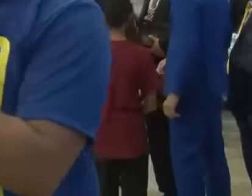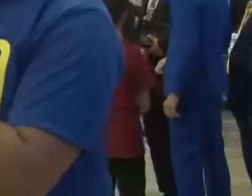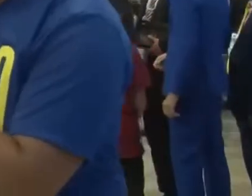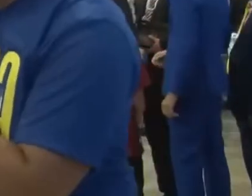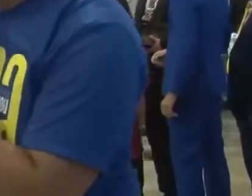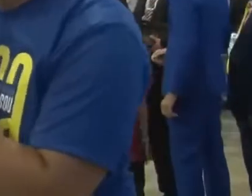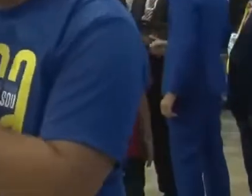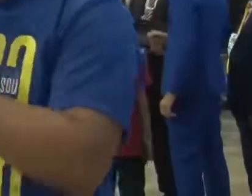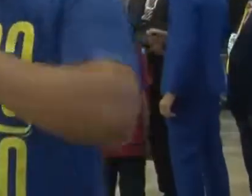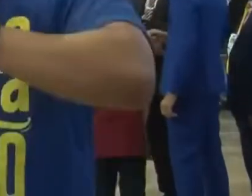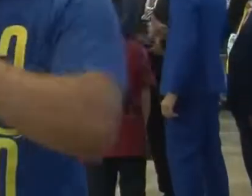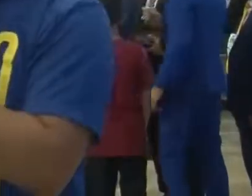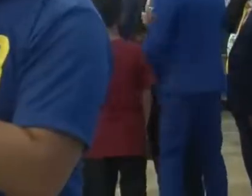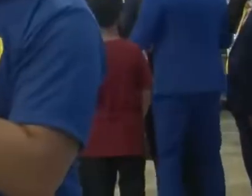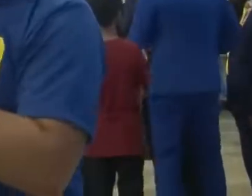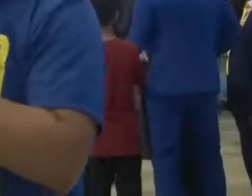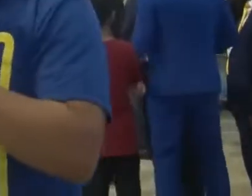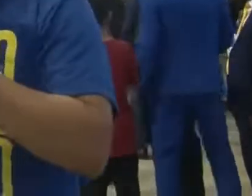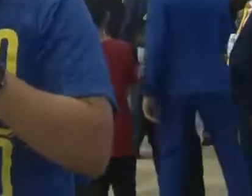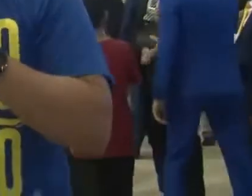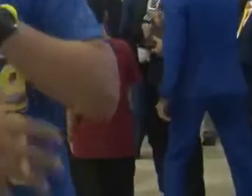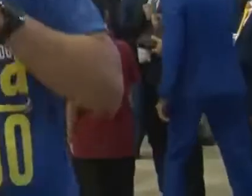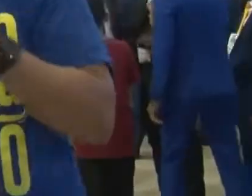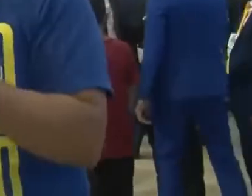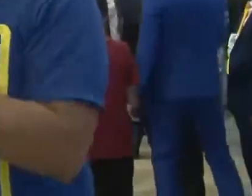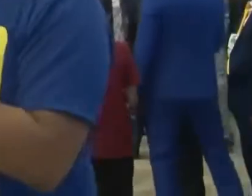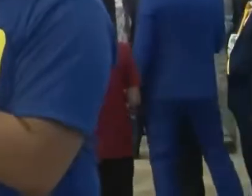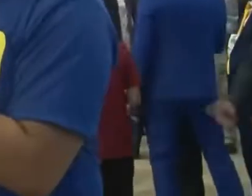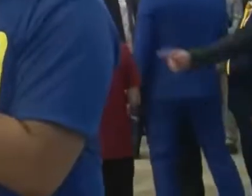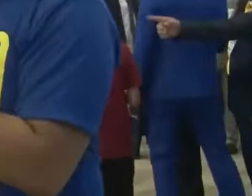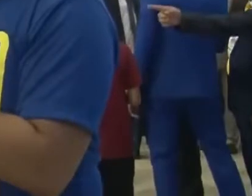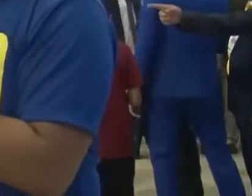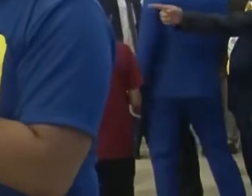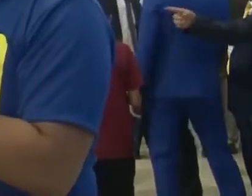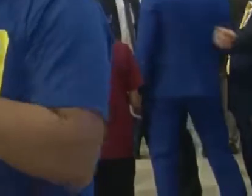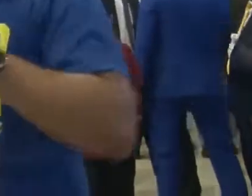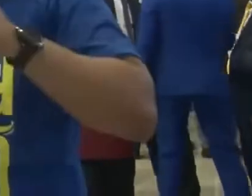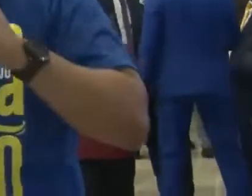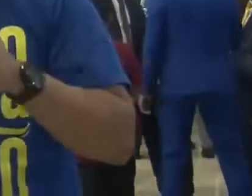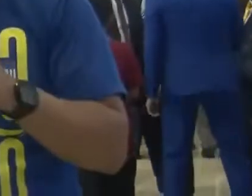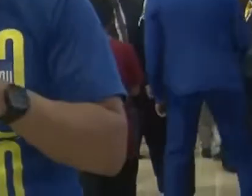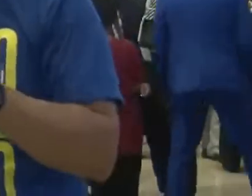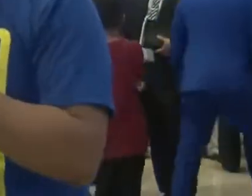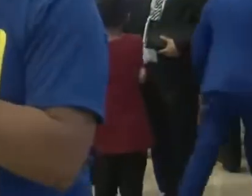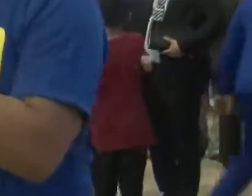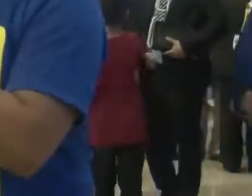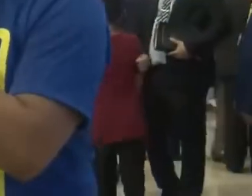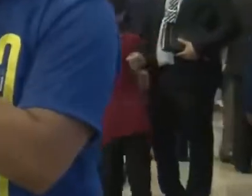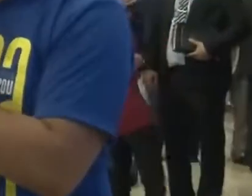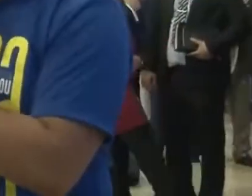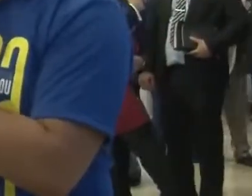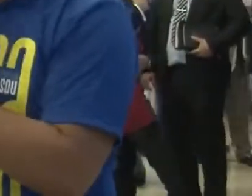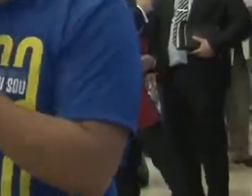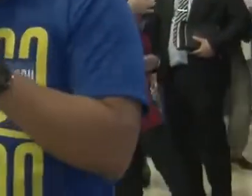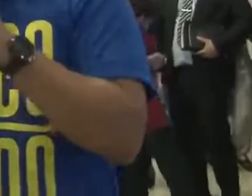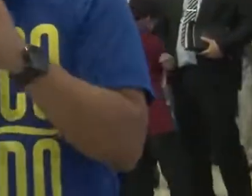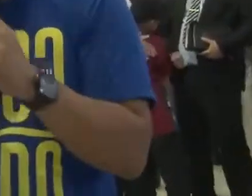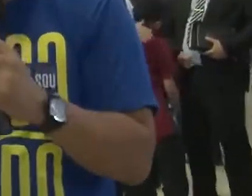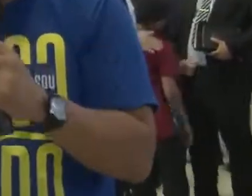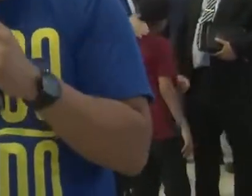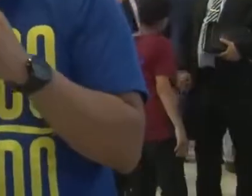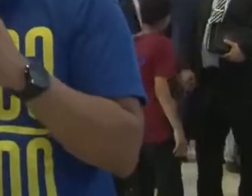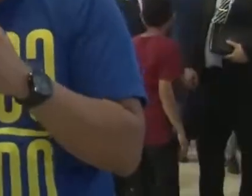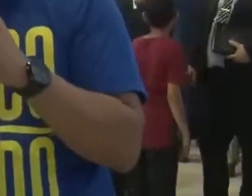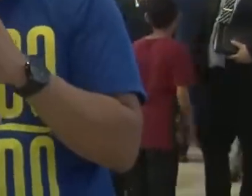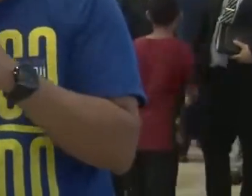glória de Deus. E com certeza, agradecer, né, Luiz Echano? Todos que participaram conosco nesses dias de Uma Década, todos que estiveram conosco, que